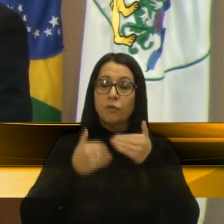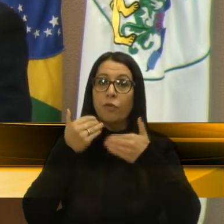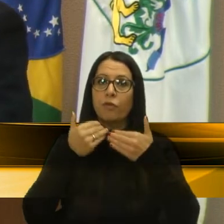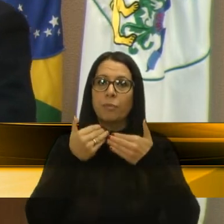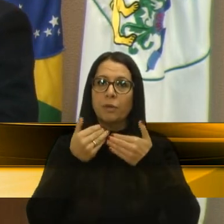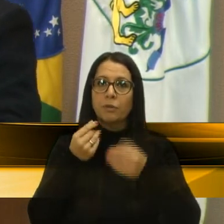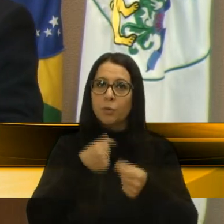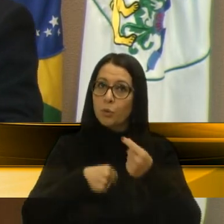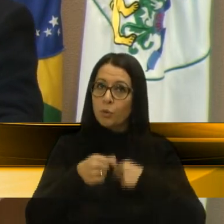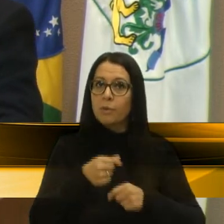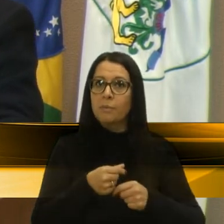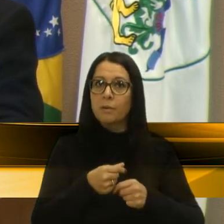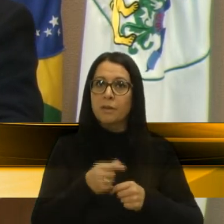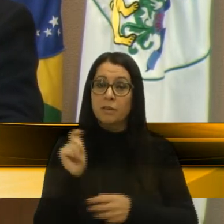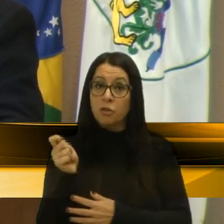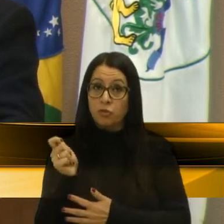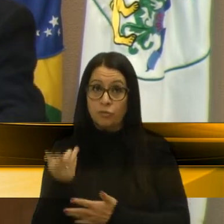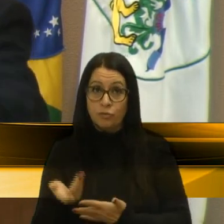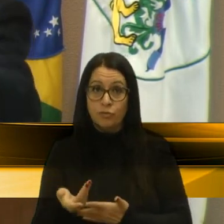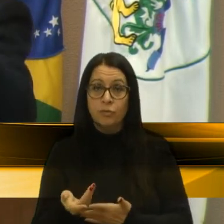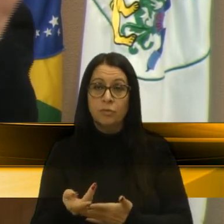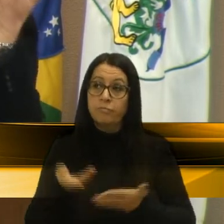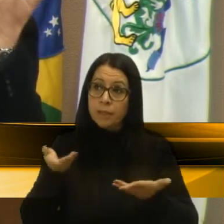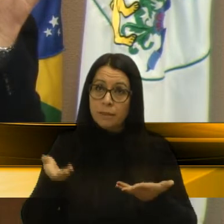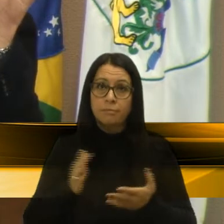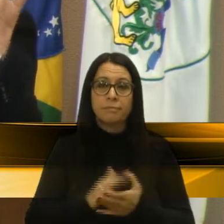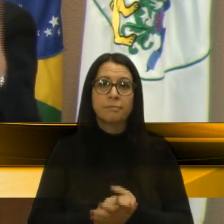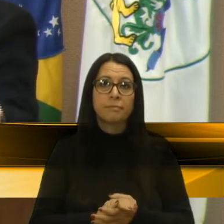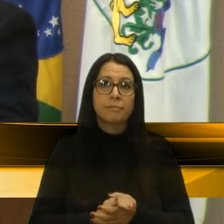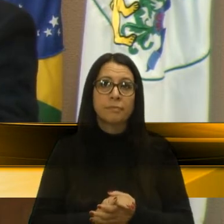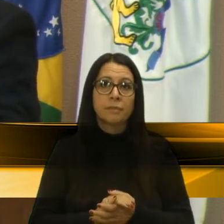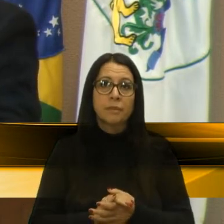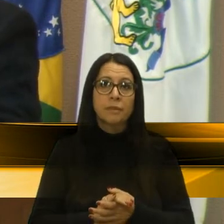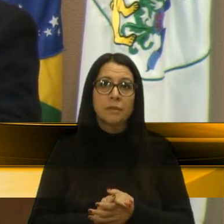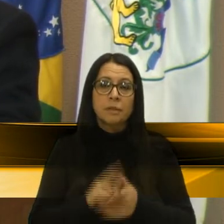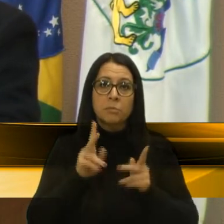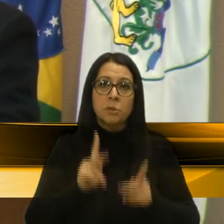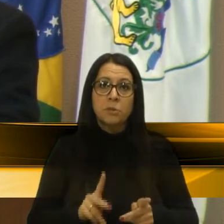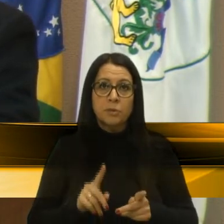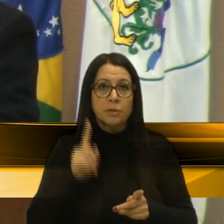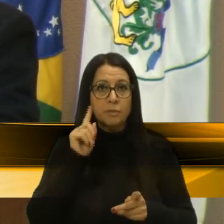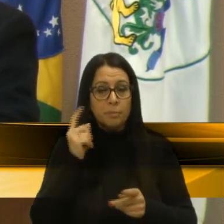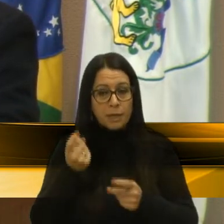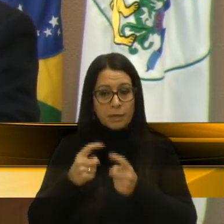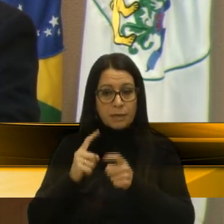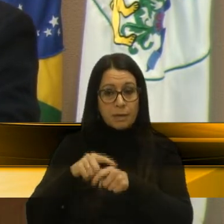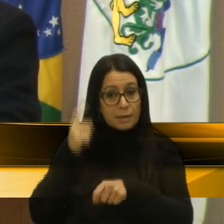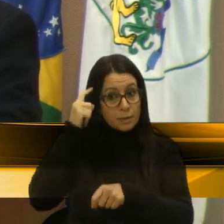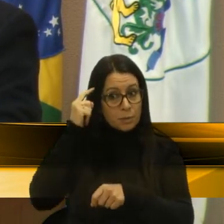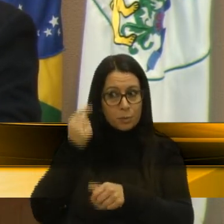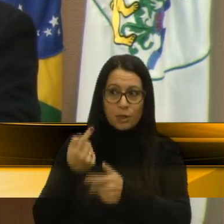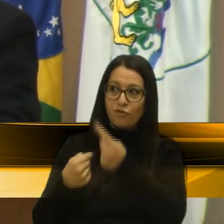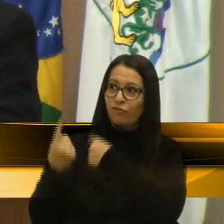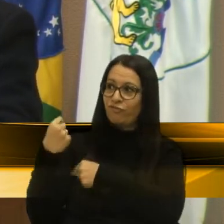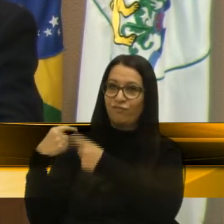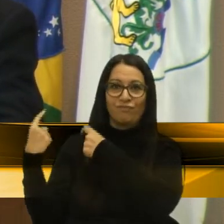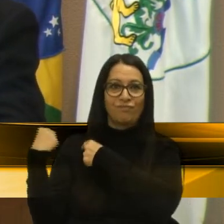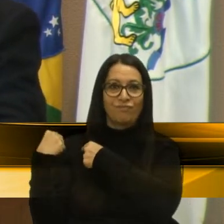liberalismo, esses processos de privatizações, né, não criaram emprego, não